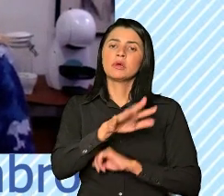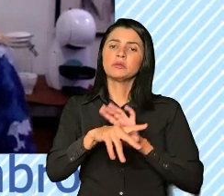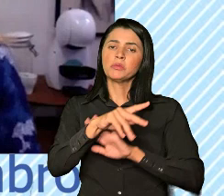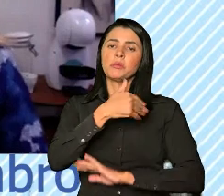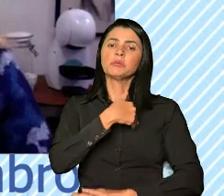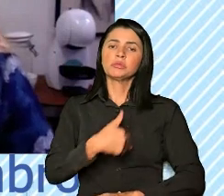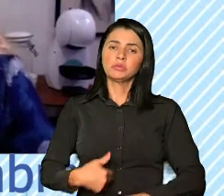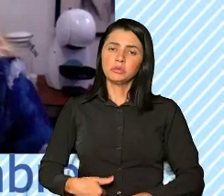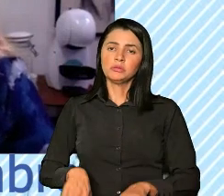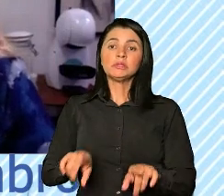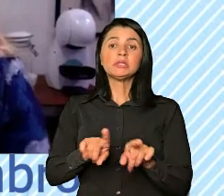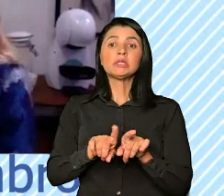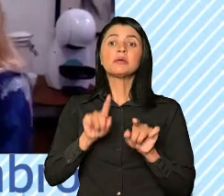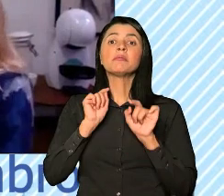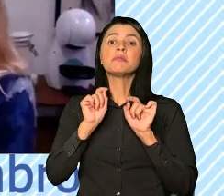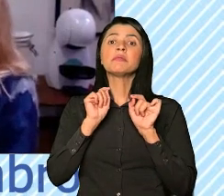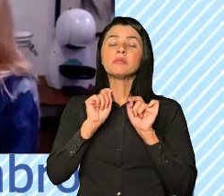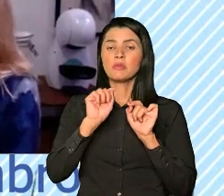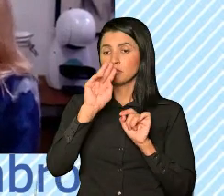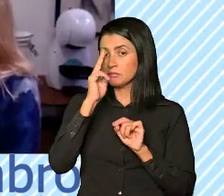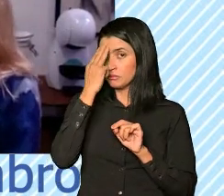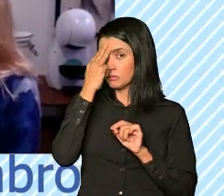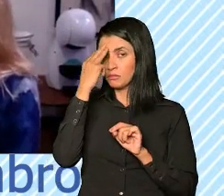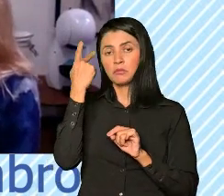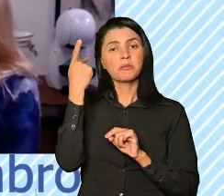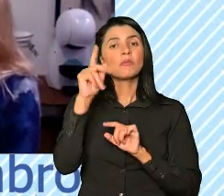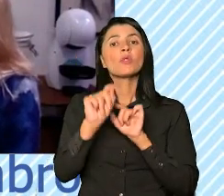público e ocupam a memória